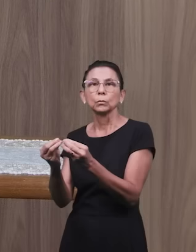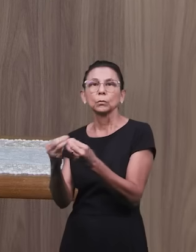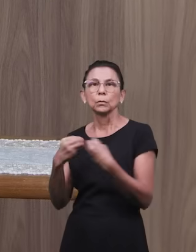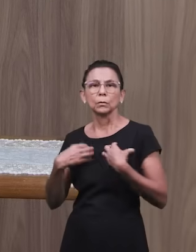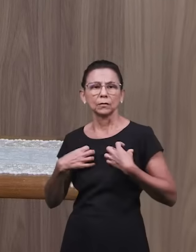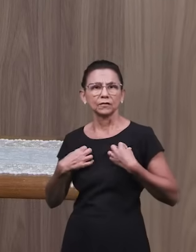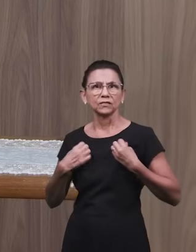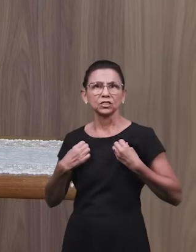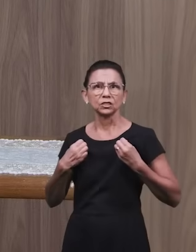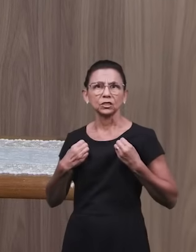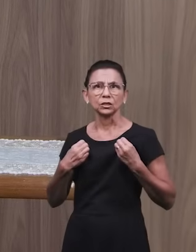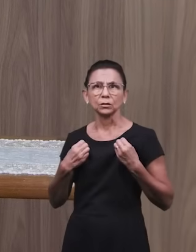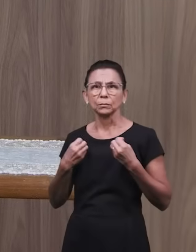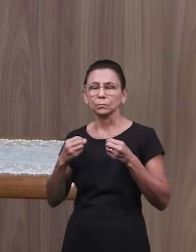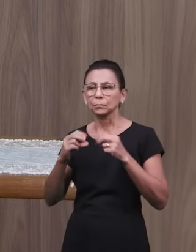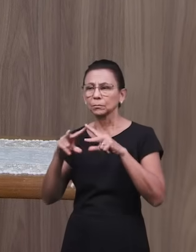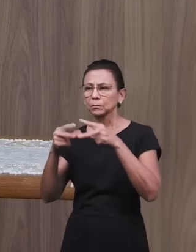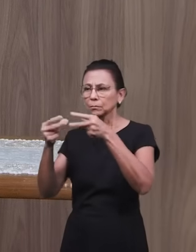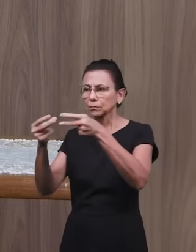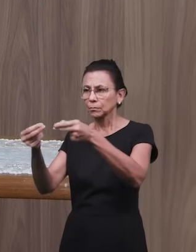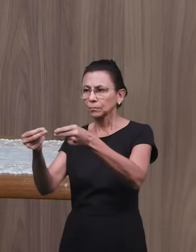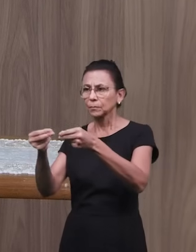dava a ela o sapato,